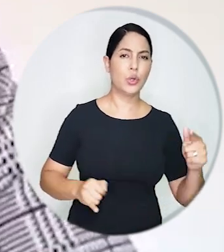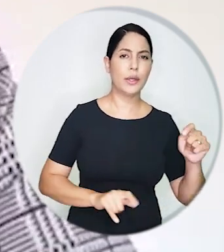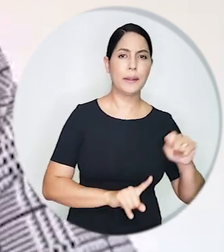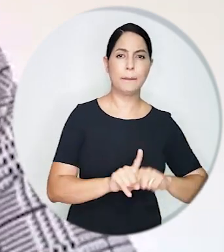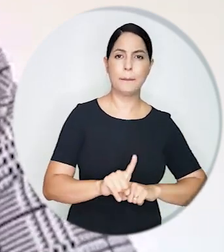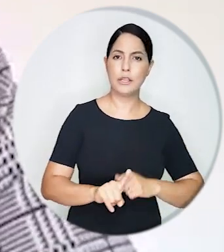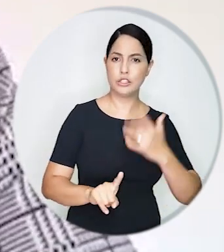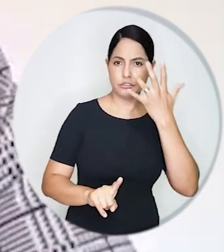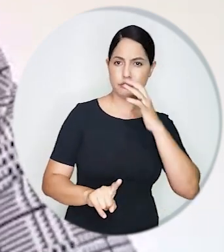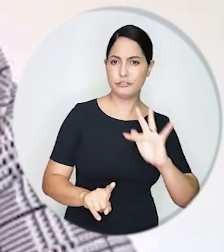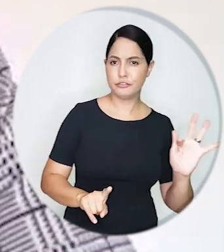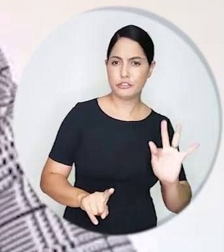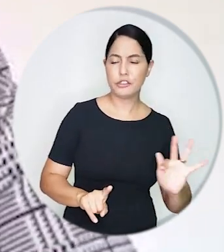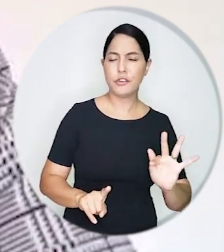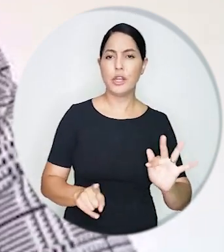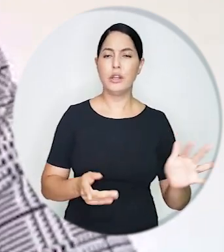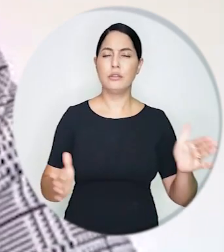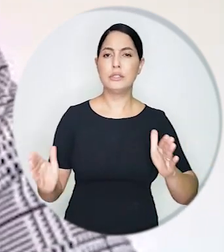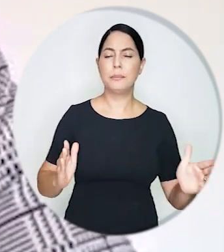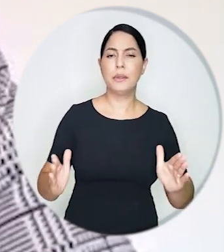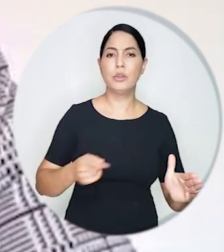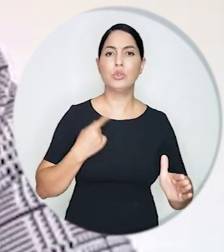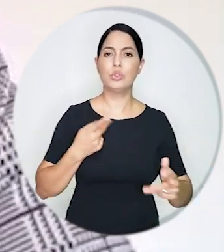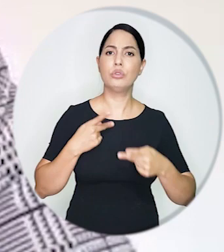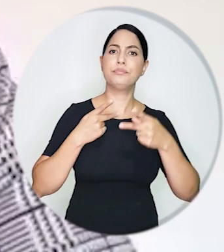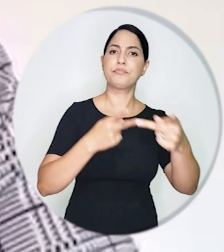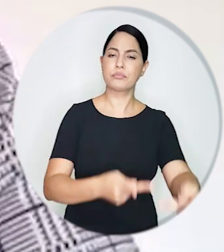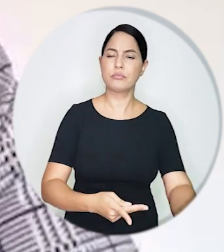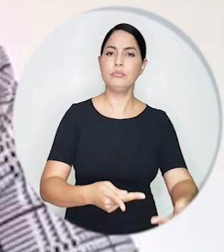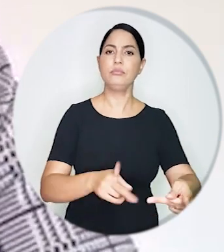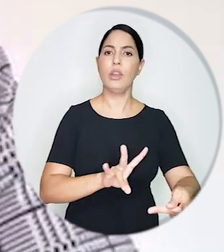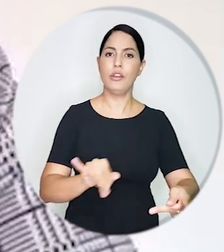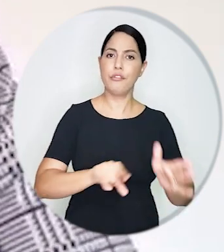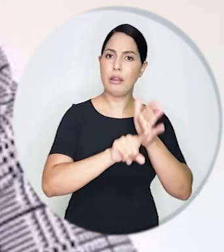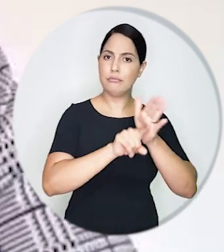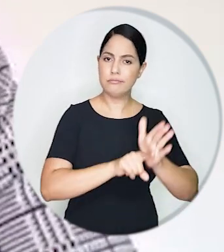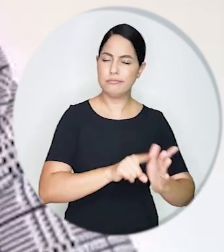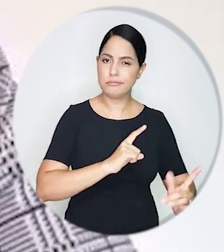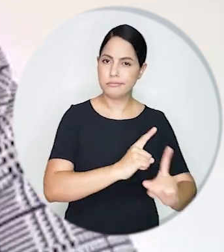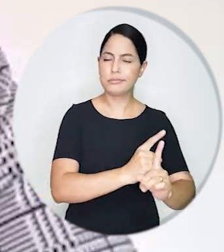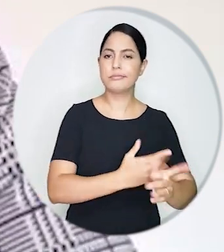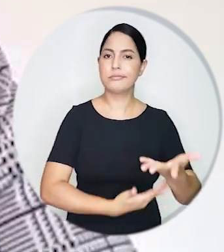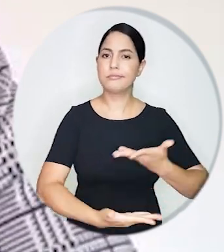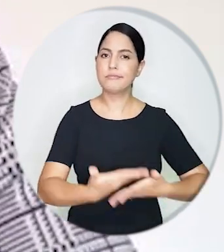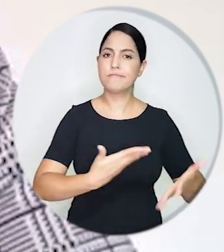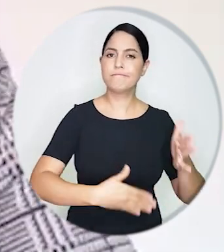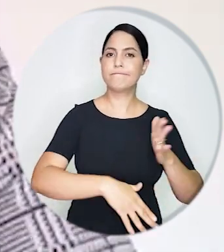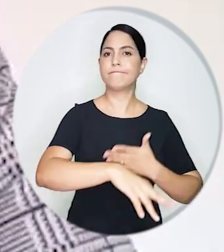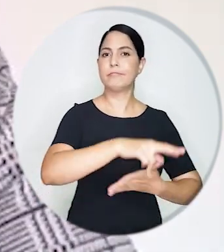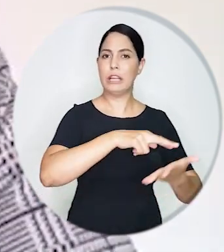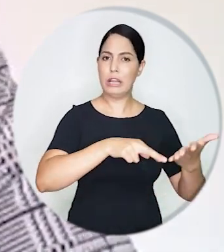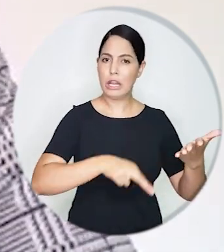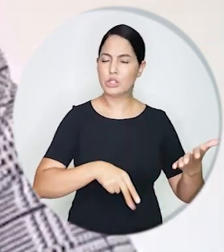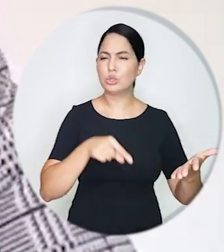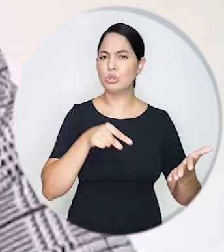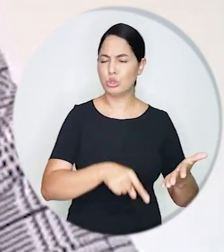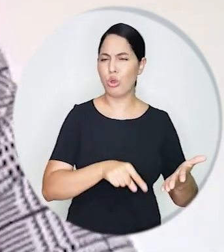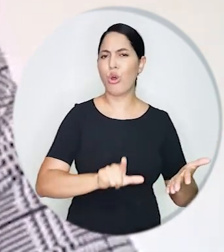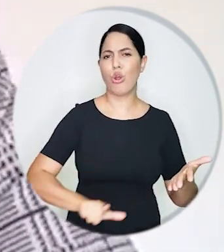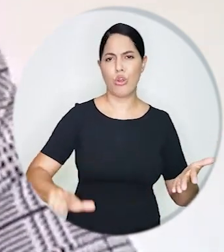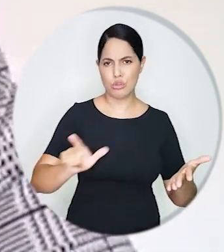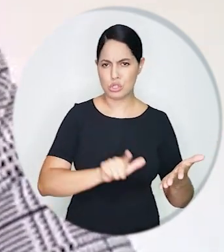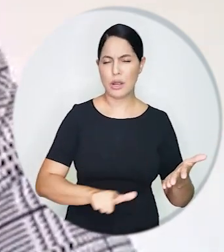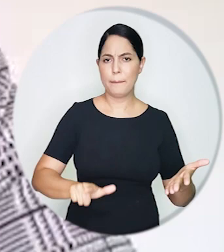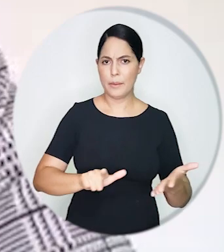desse diagnóstico, né, que foi possível ser feito no local, nós vamos elaborar um relatório, já estamos, na